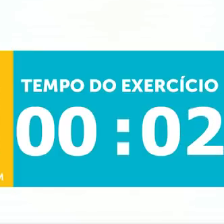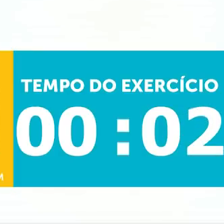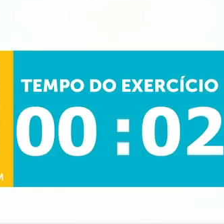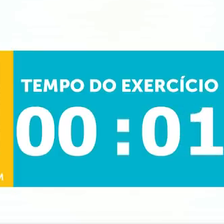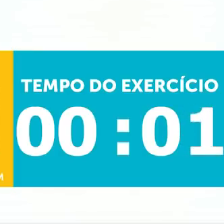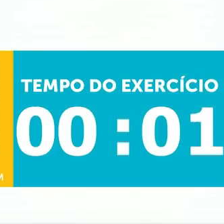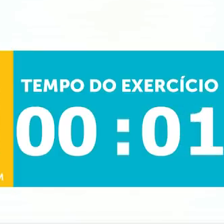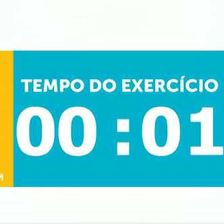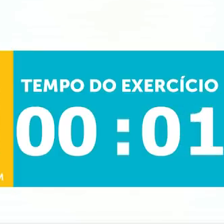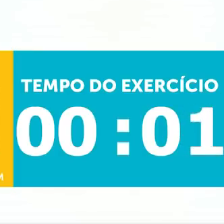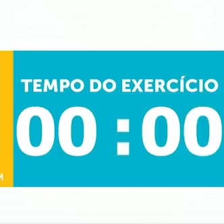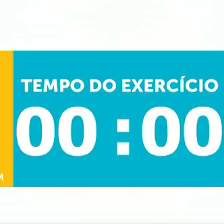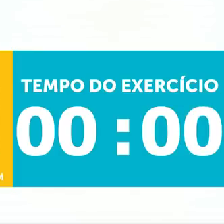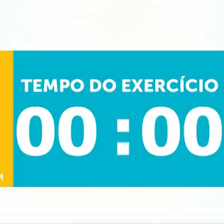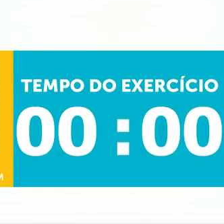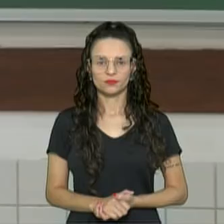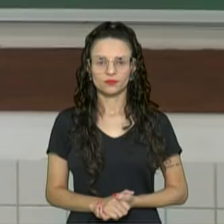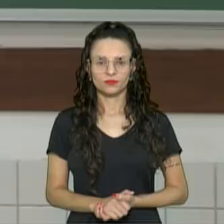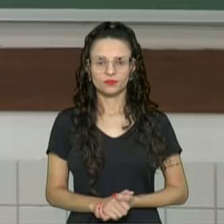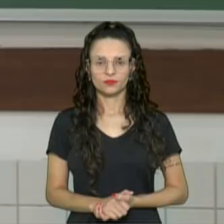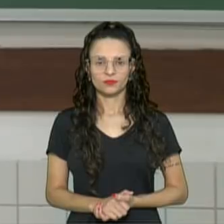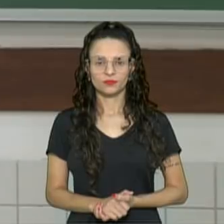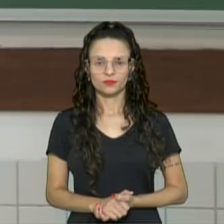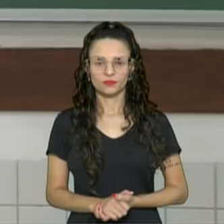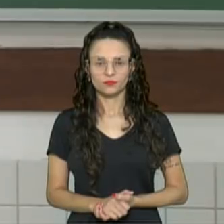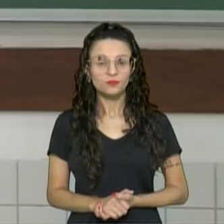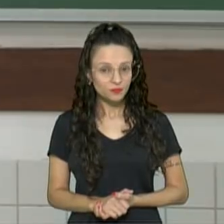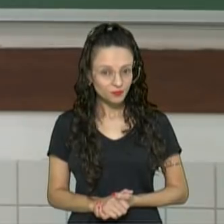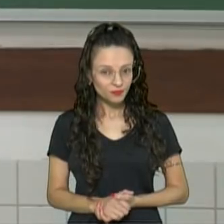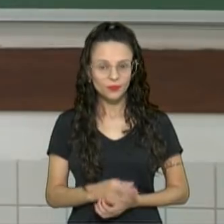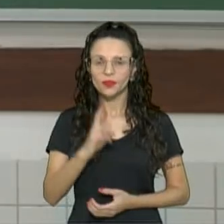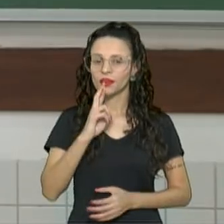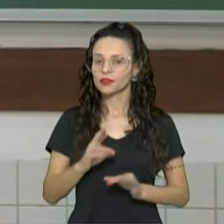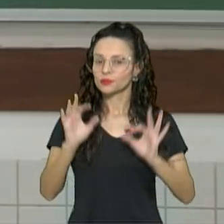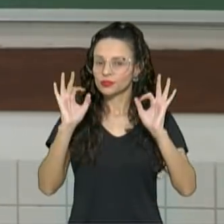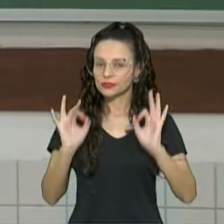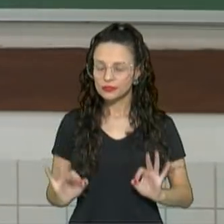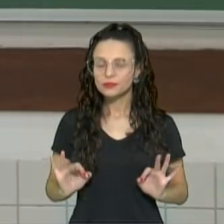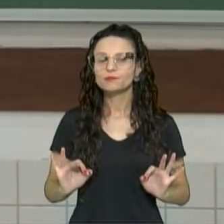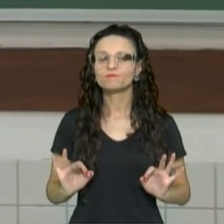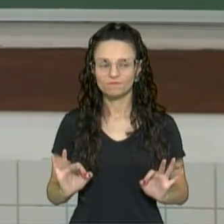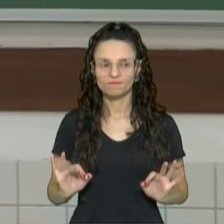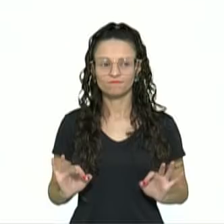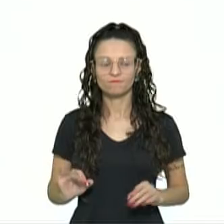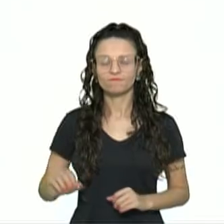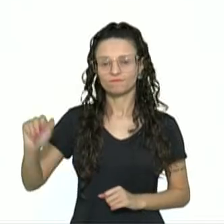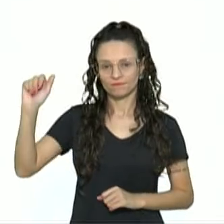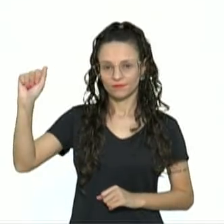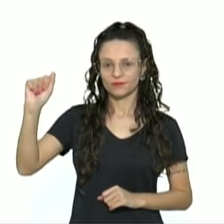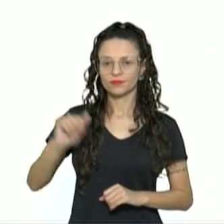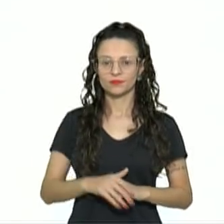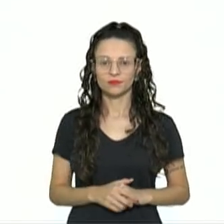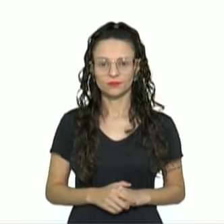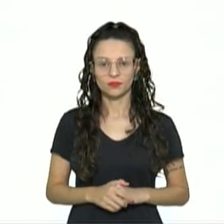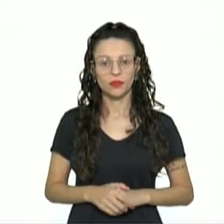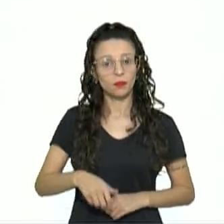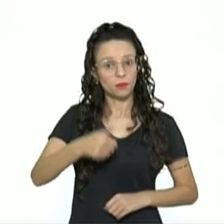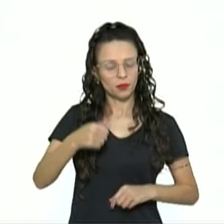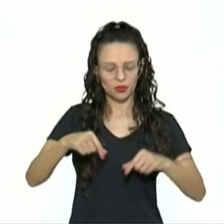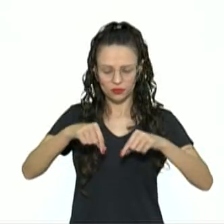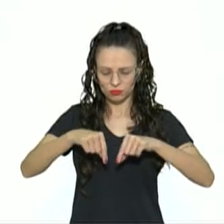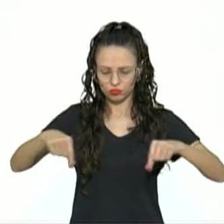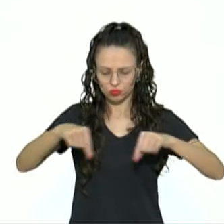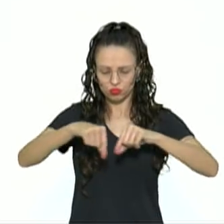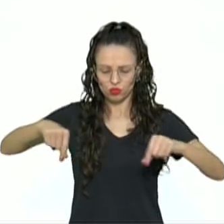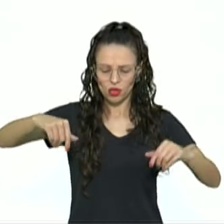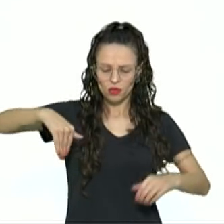E a alternativa correta é Letra A, tingir primeiro as